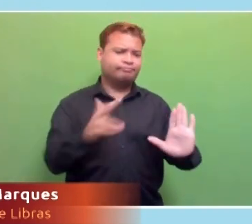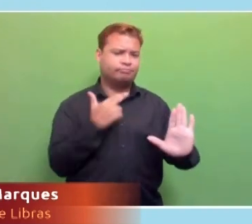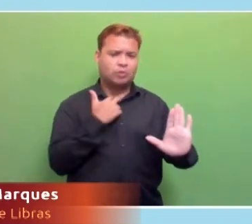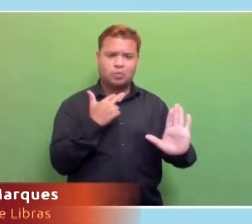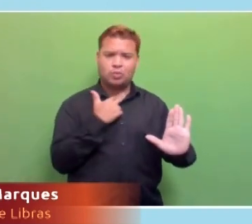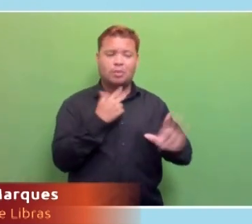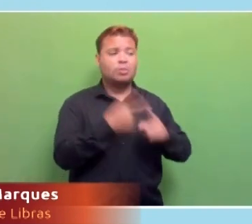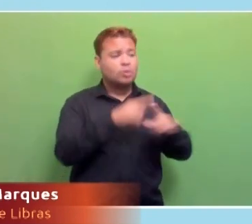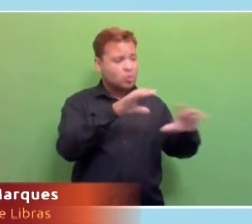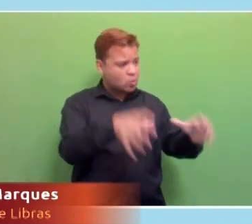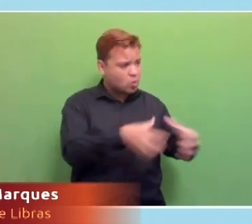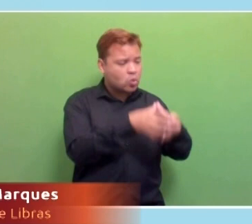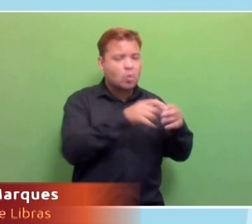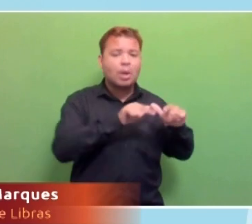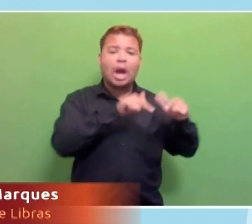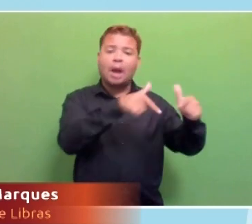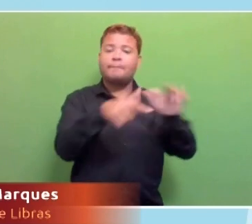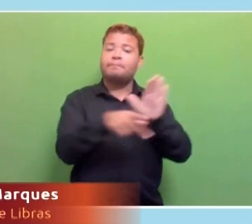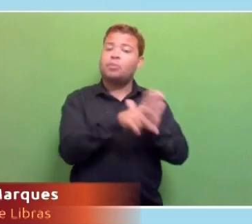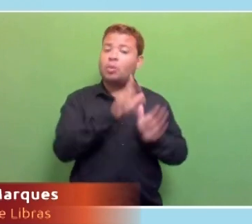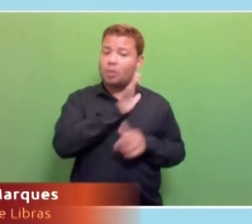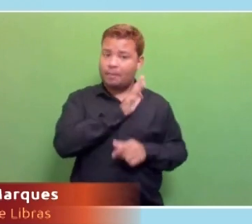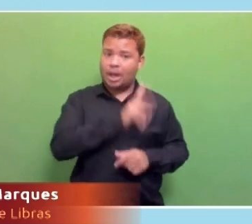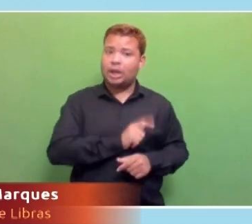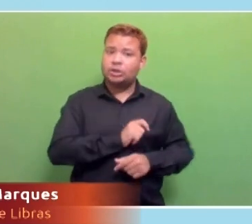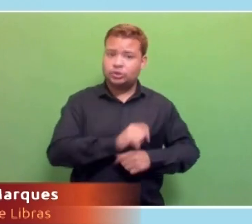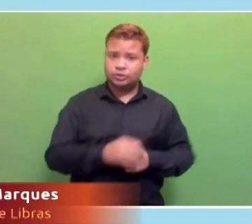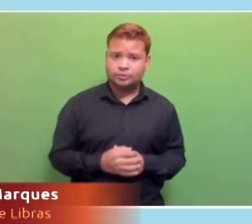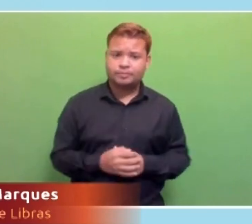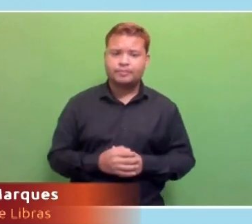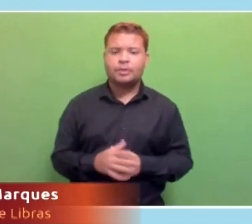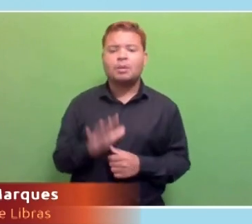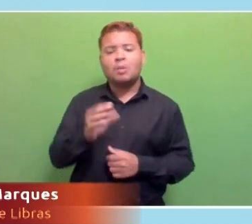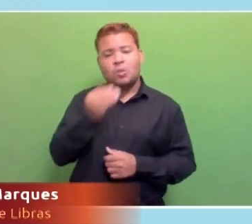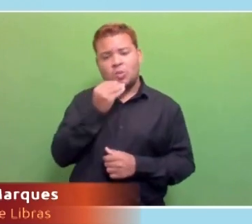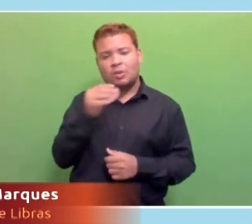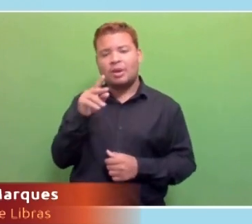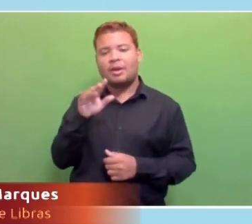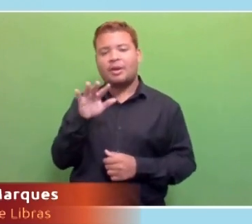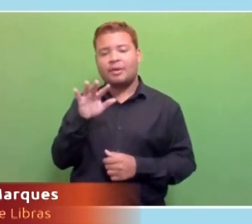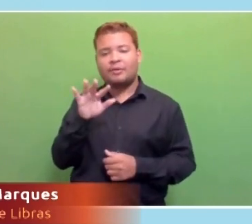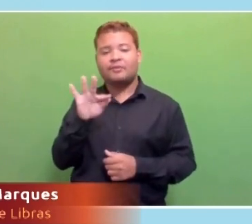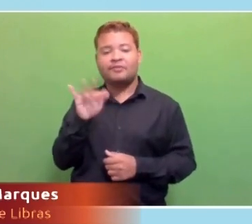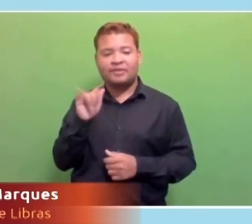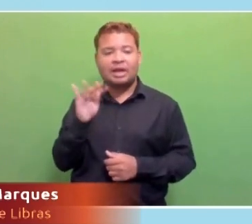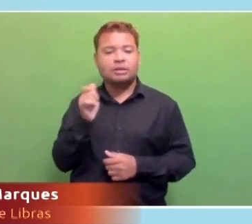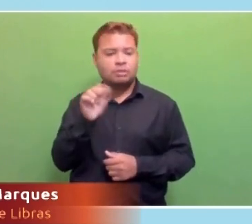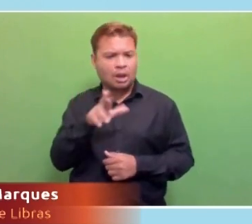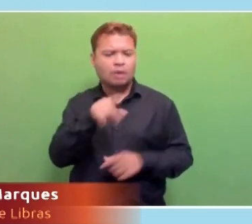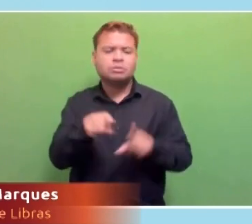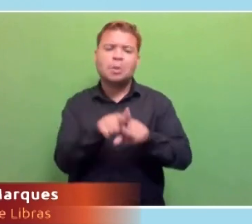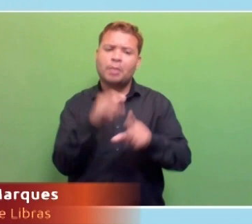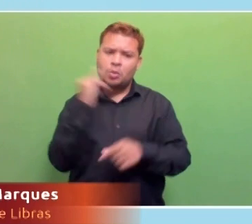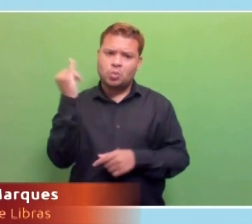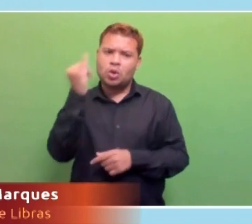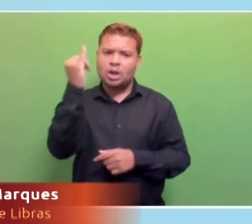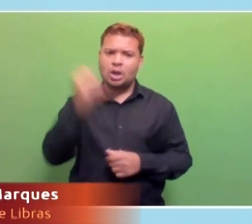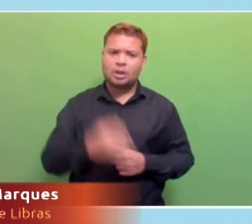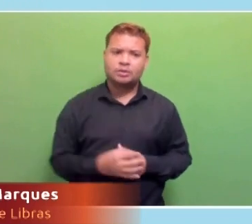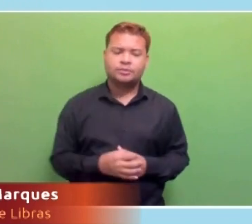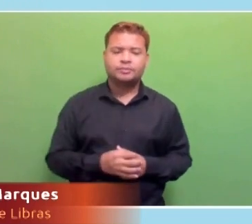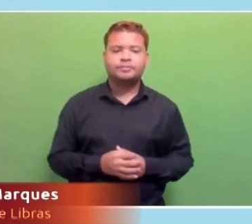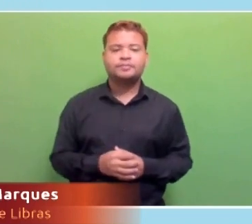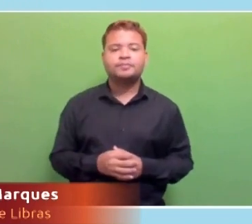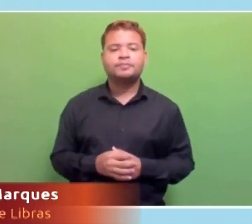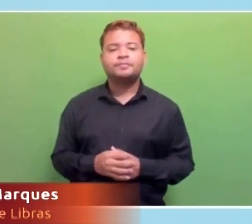palestinos. Muito embora o Fatah seja, né, um grupo também importante.